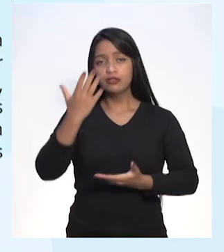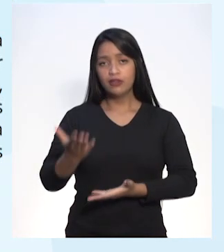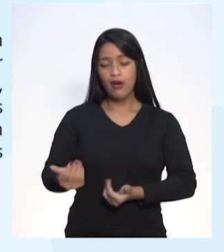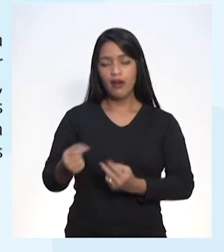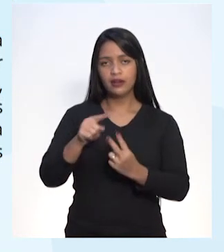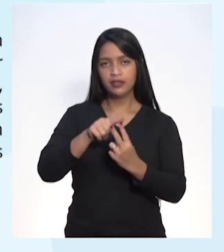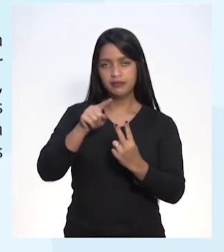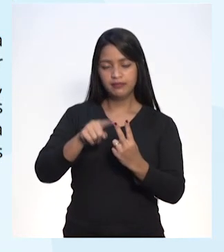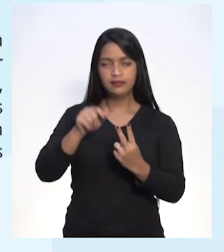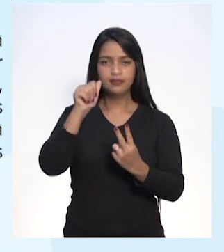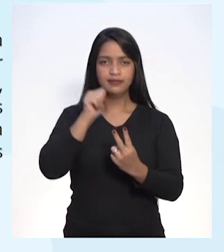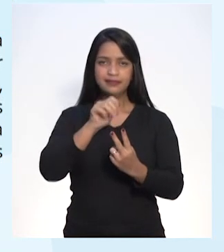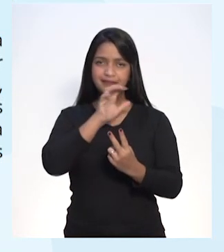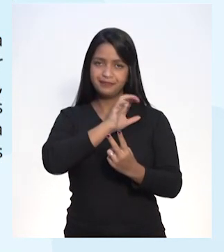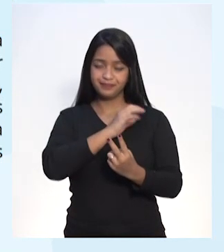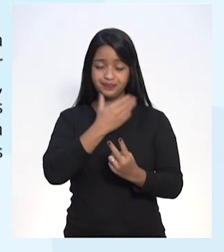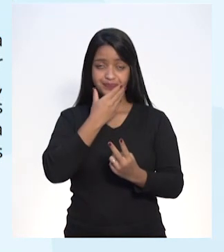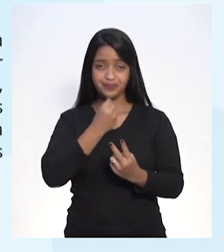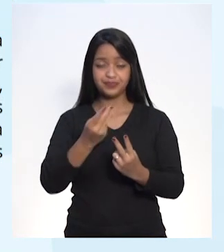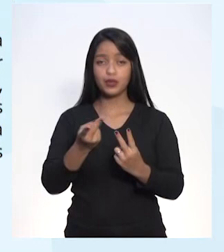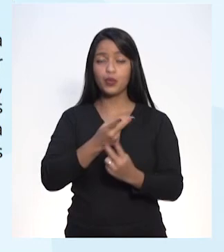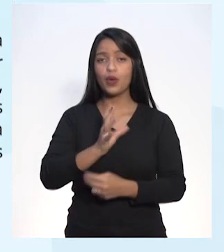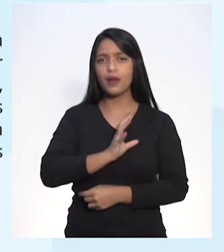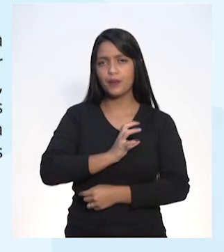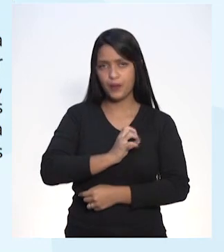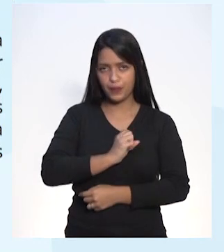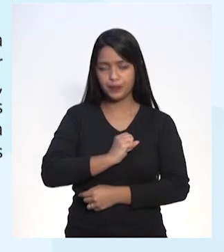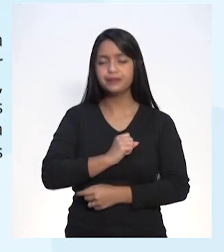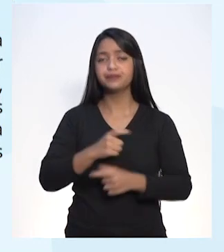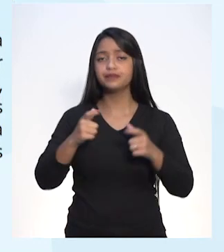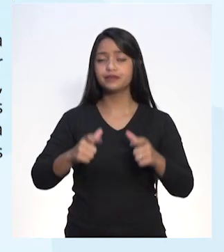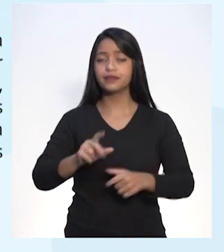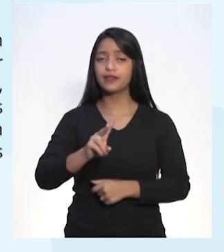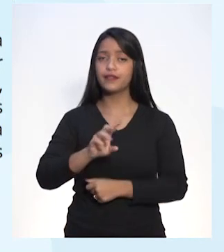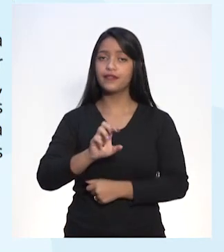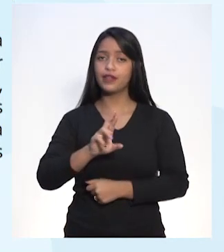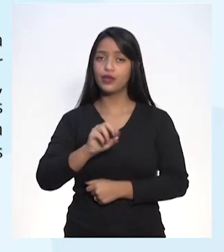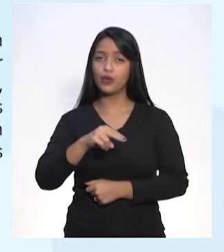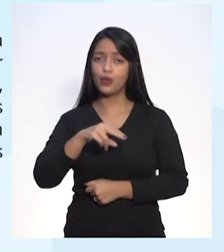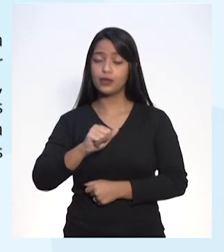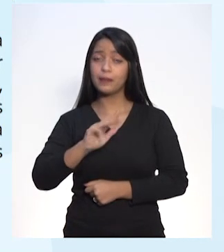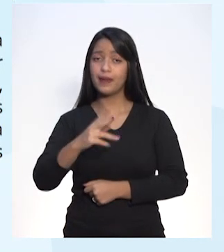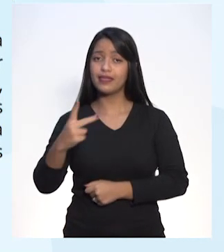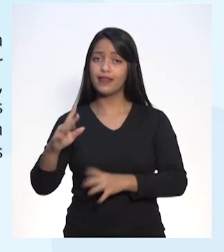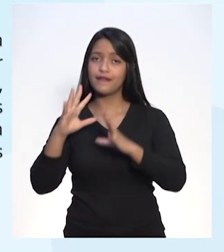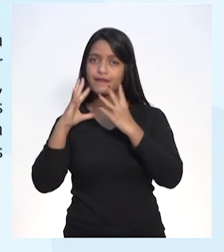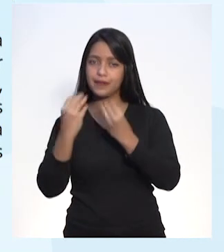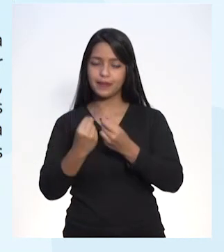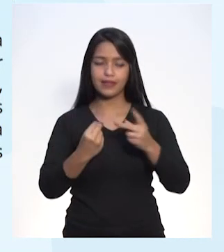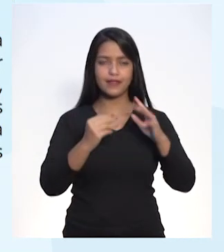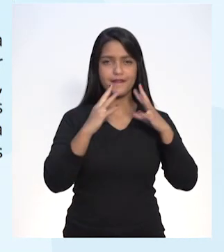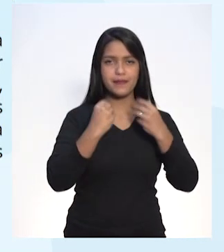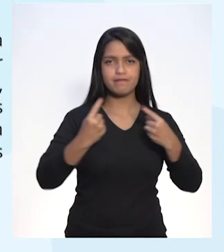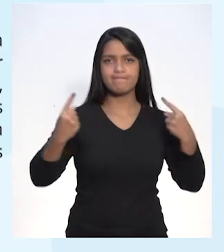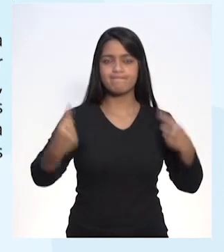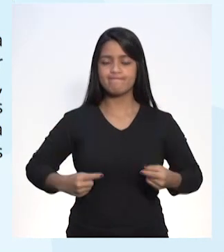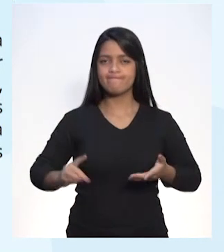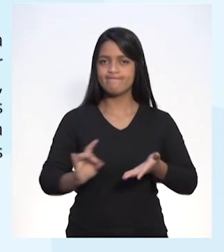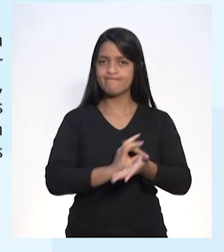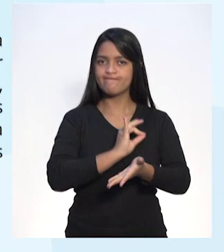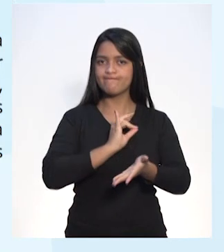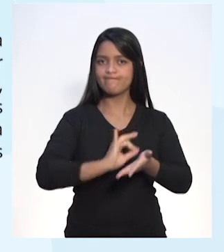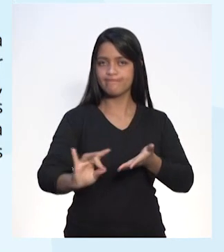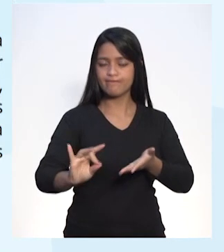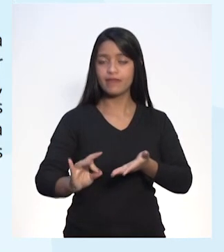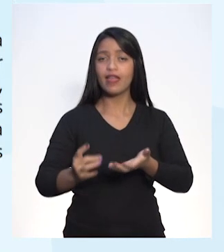falsas a contento. Então, temos aí, o texto acima se refere à tragédia de Shakespeare, descrita na peça Teatro Romeu